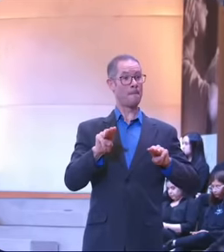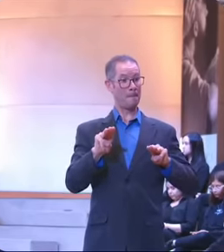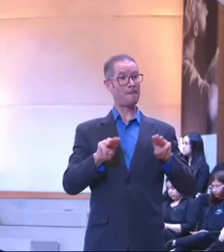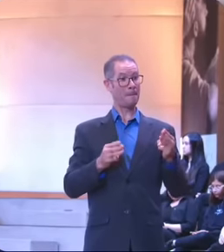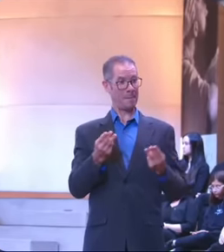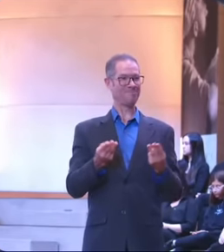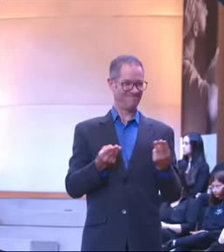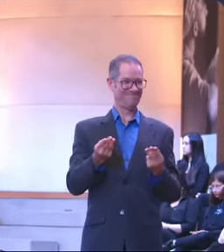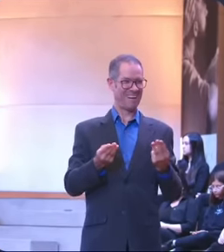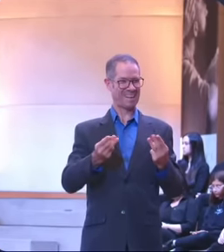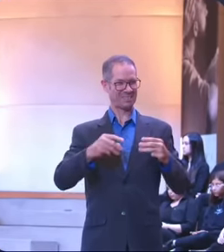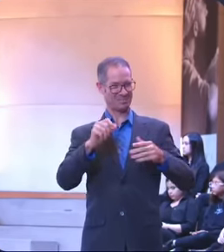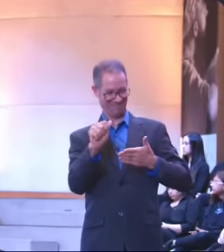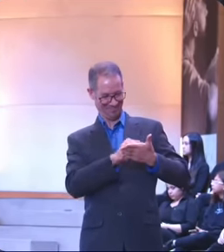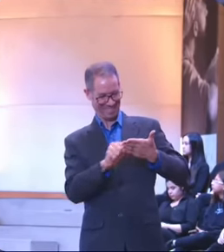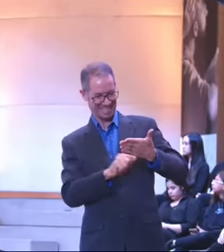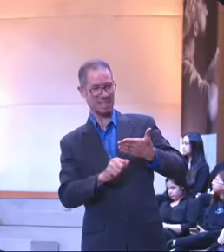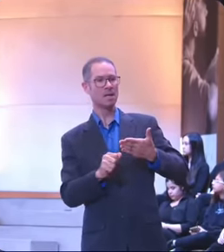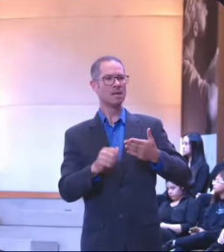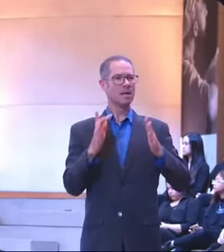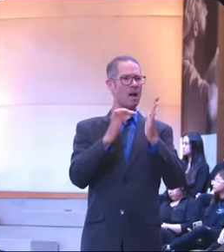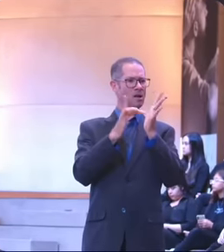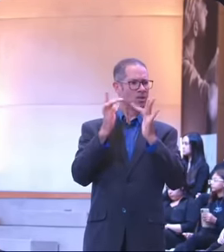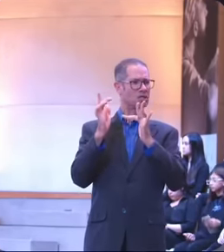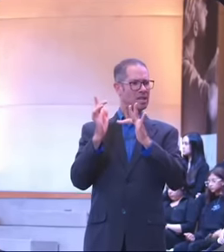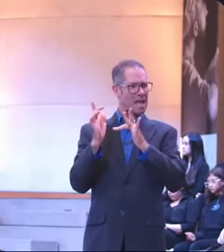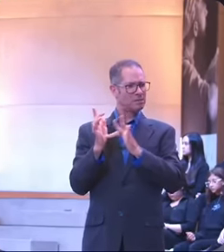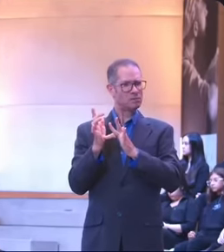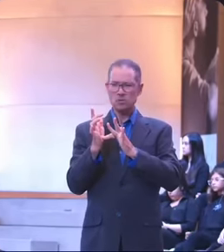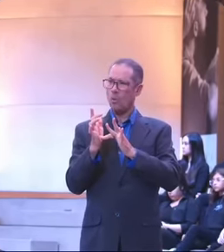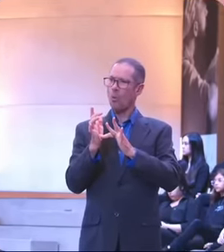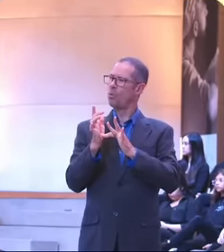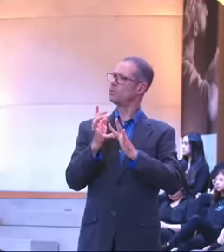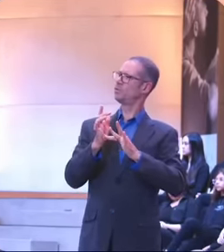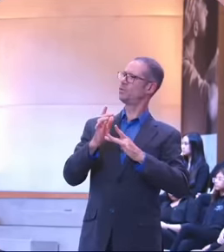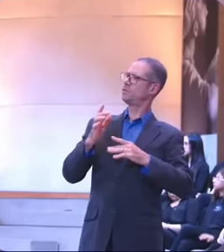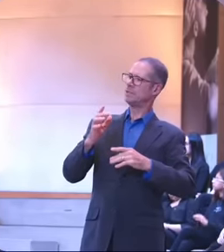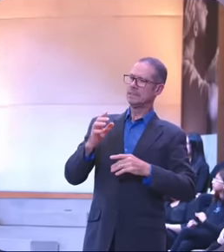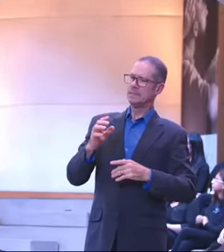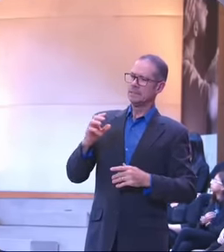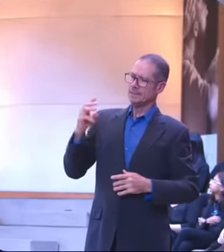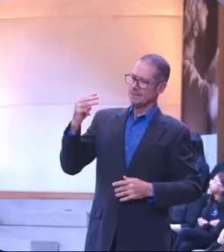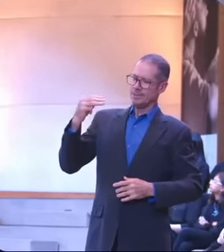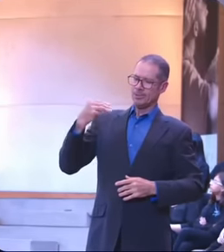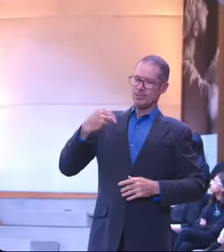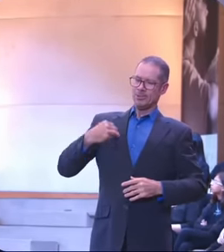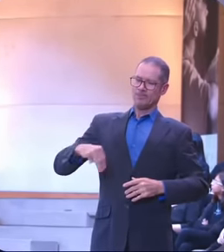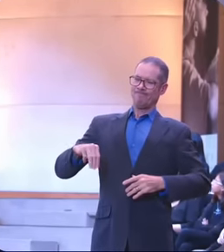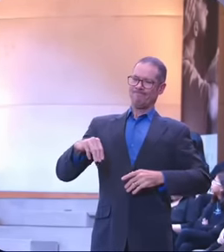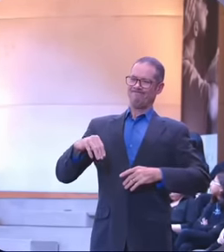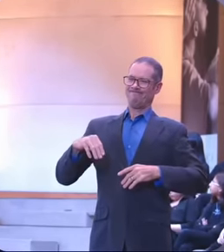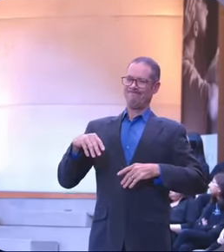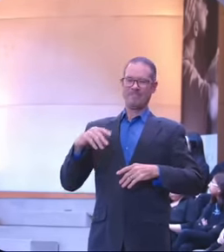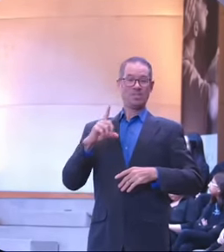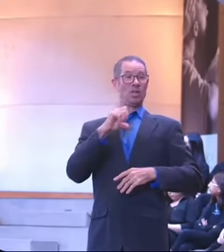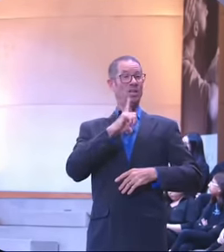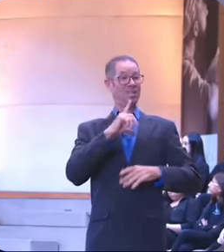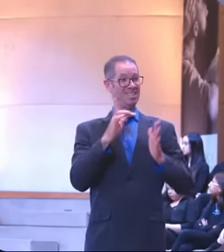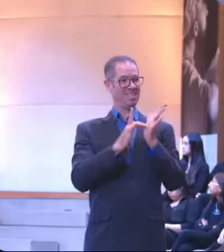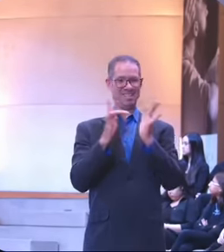registra isso, diz assim: Jesus era movido de íntima compaixão, e quando